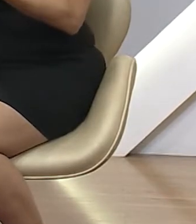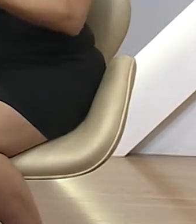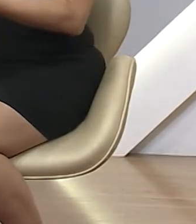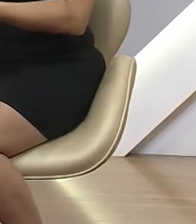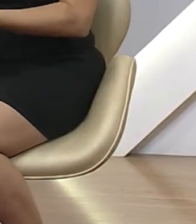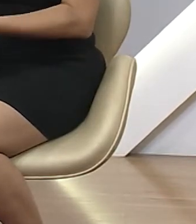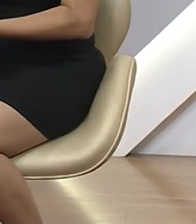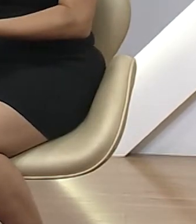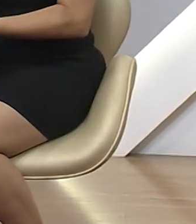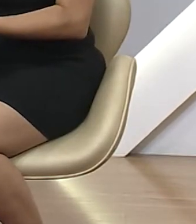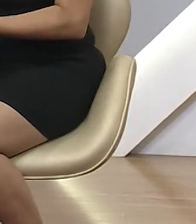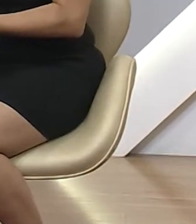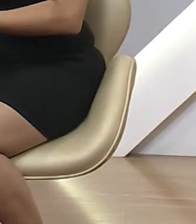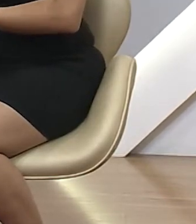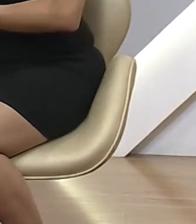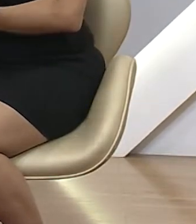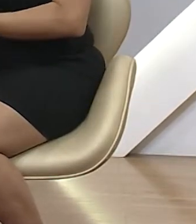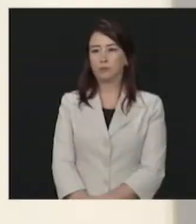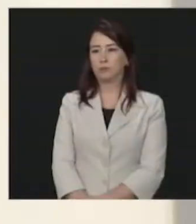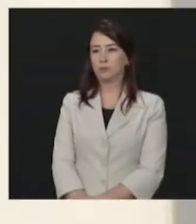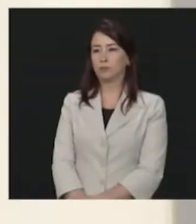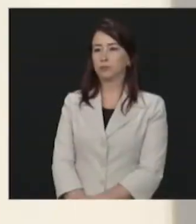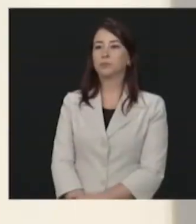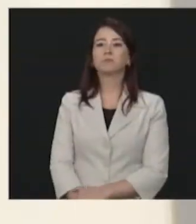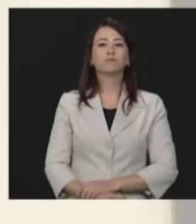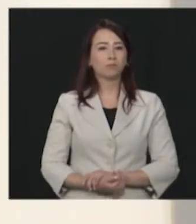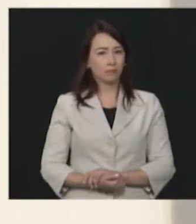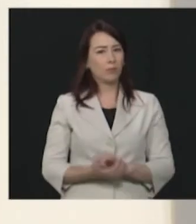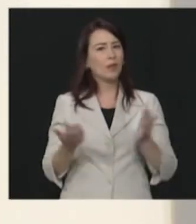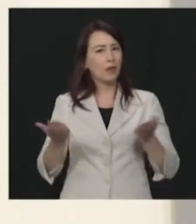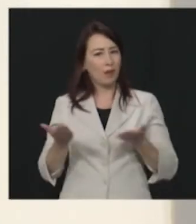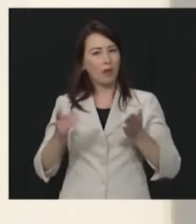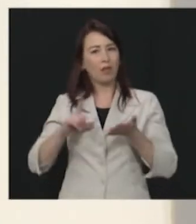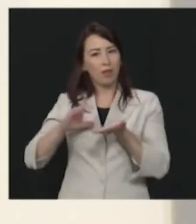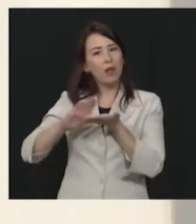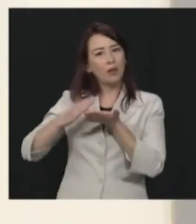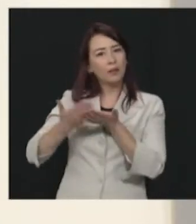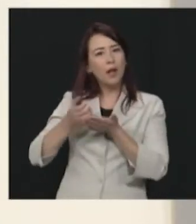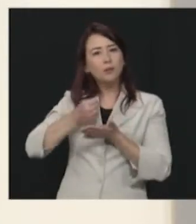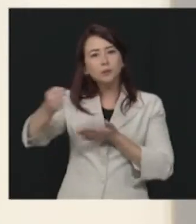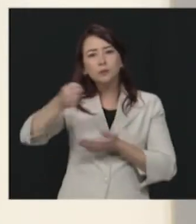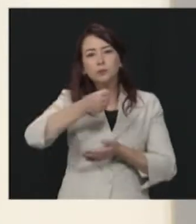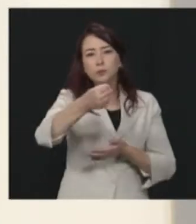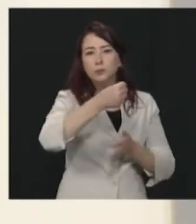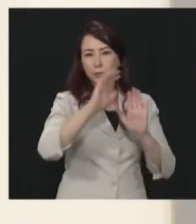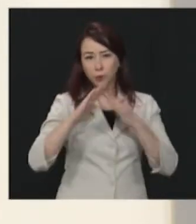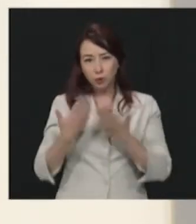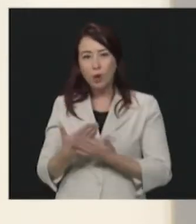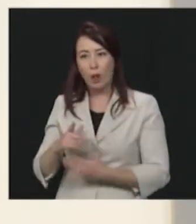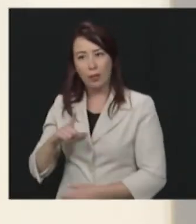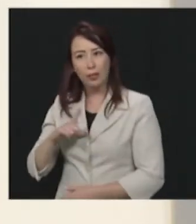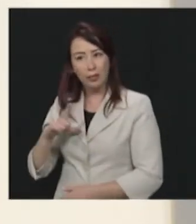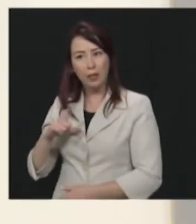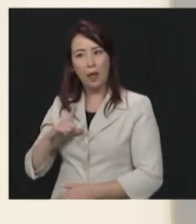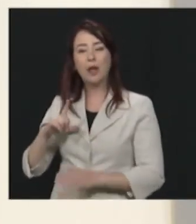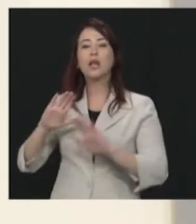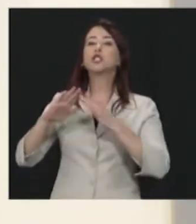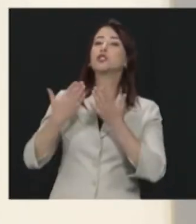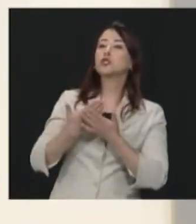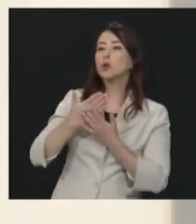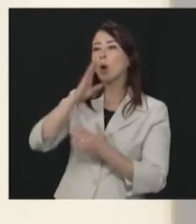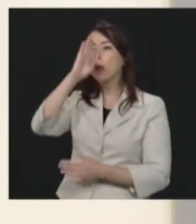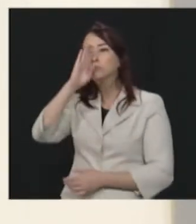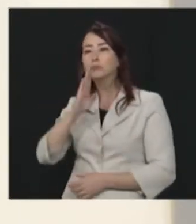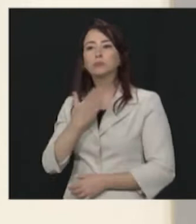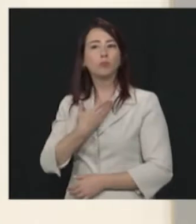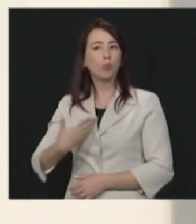ainda perde muito. Hoje já tem intérpretes garantidos por lei nas escolas da rede pública e da